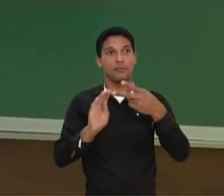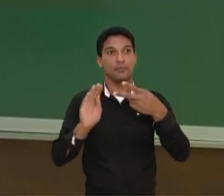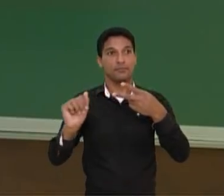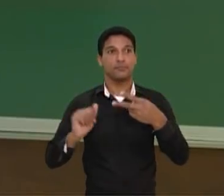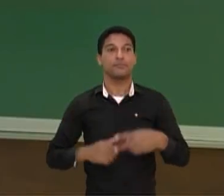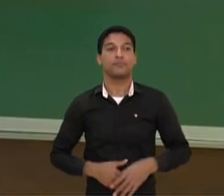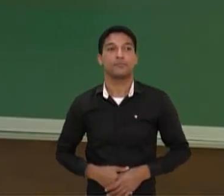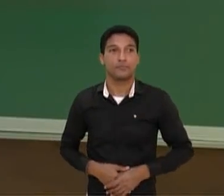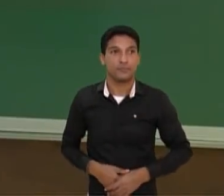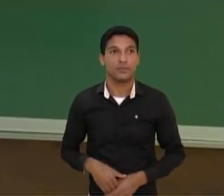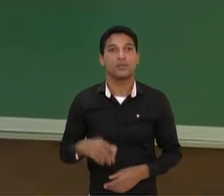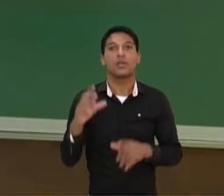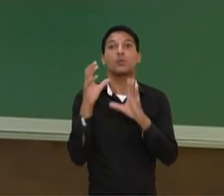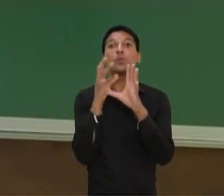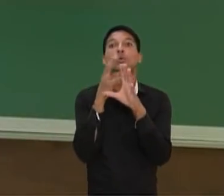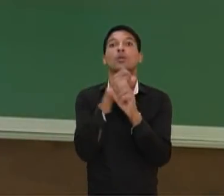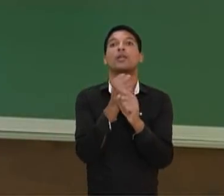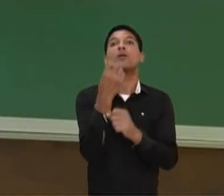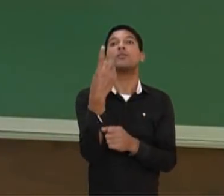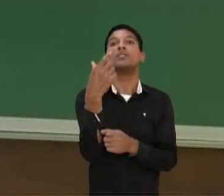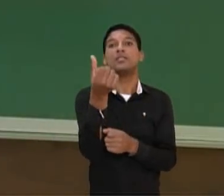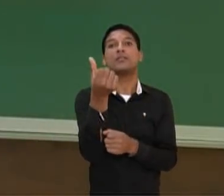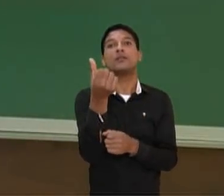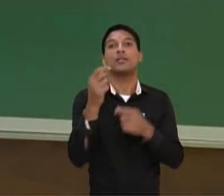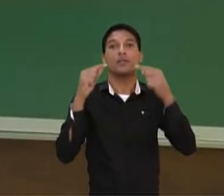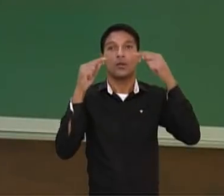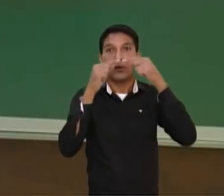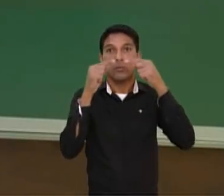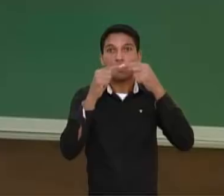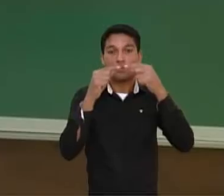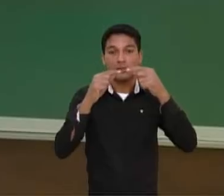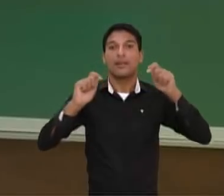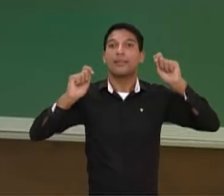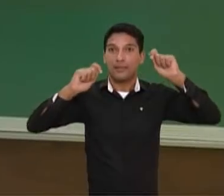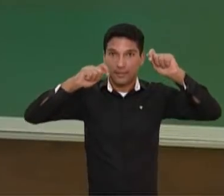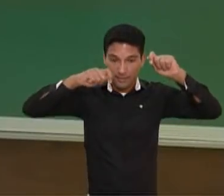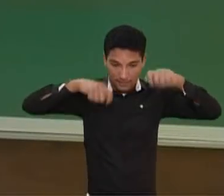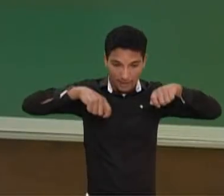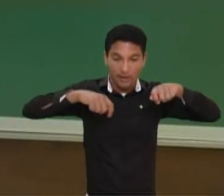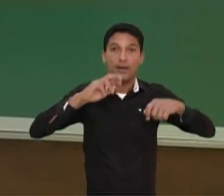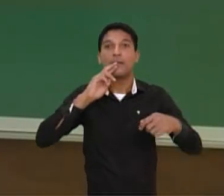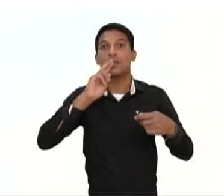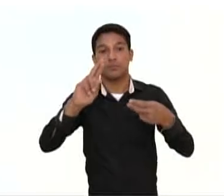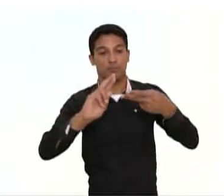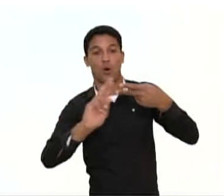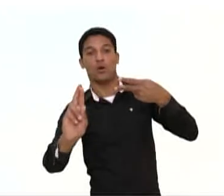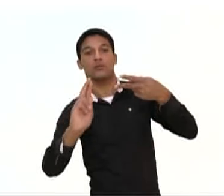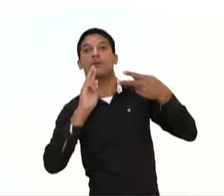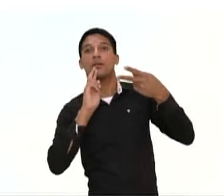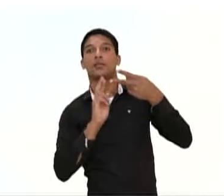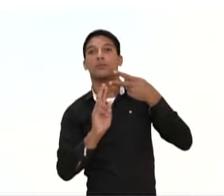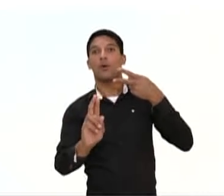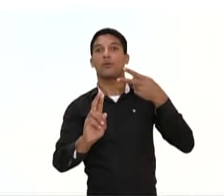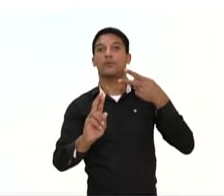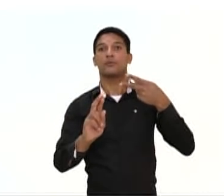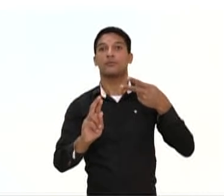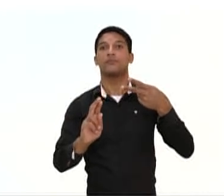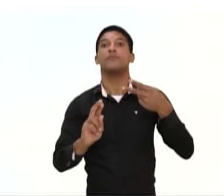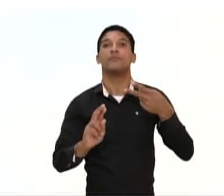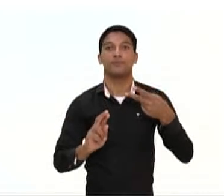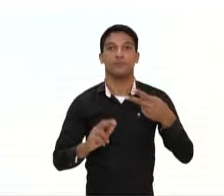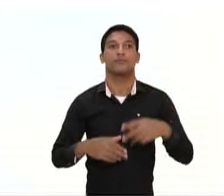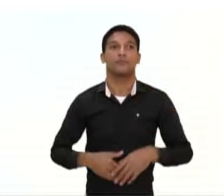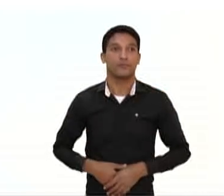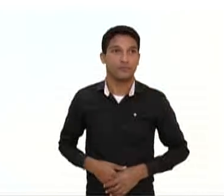total aqui de 16 combinações possíveis para as respostas das 2 perguntas do Classroom. Poderia ter sido